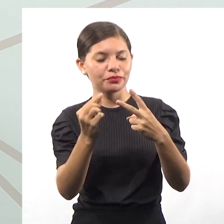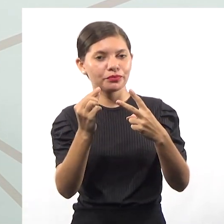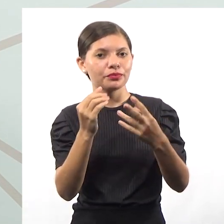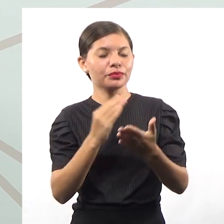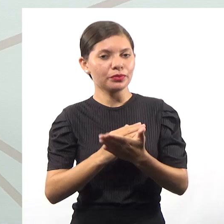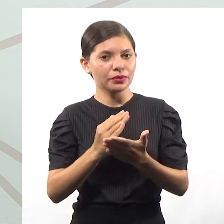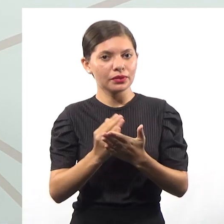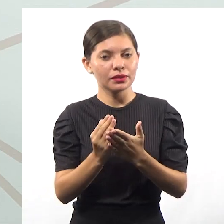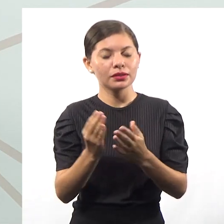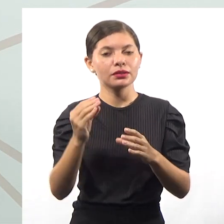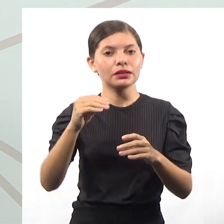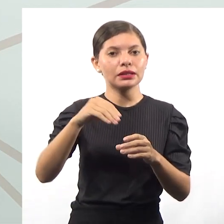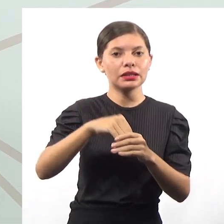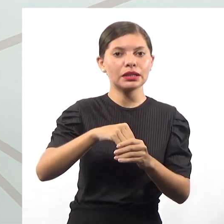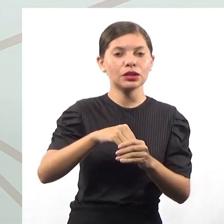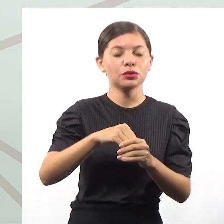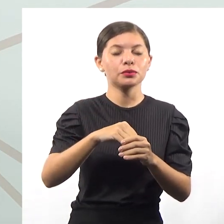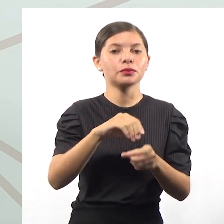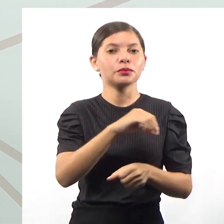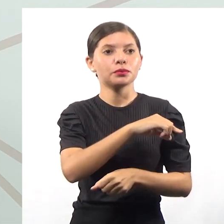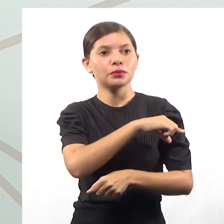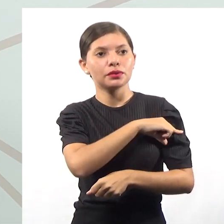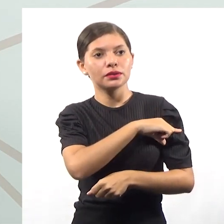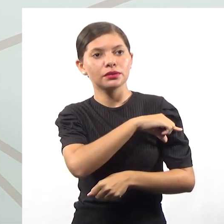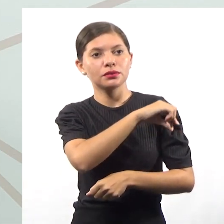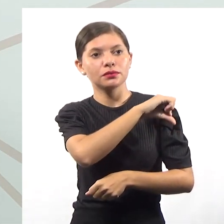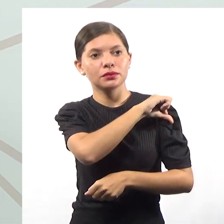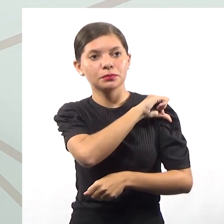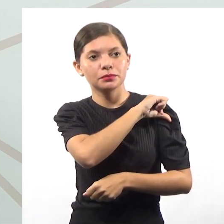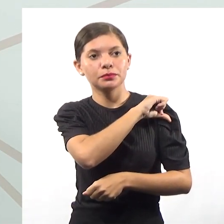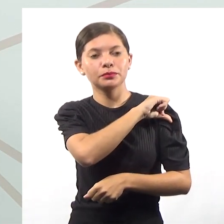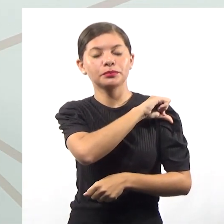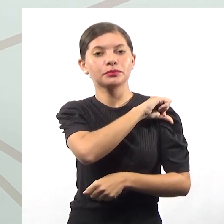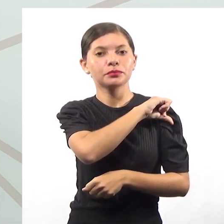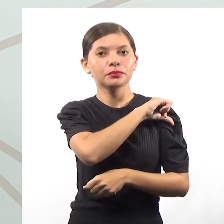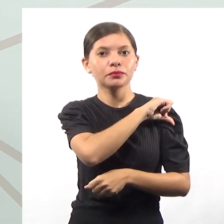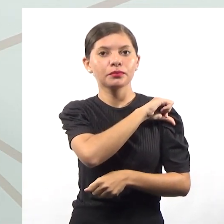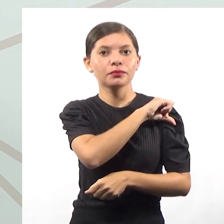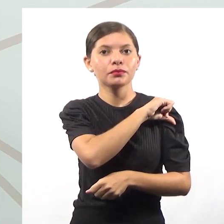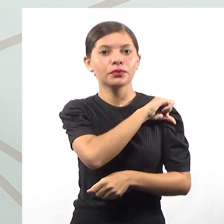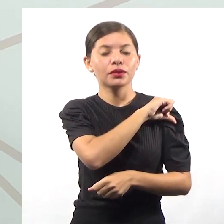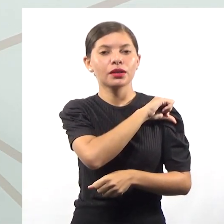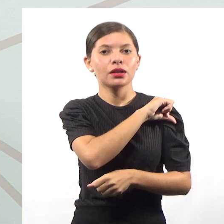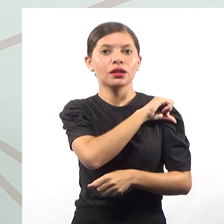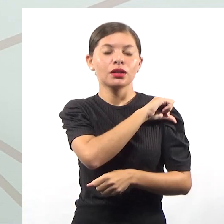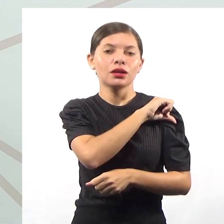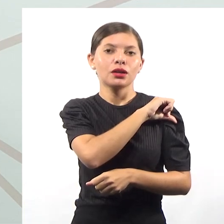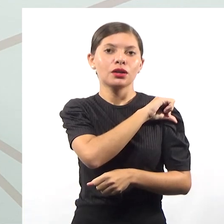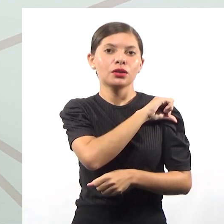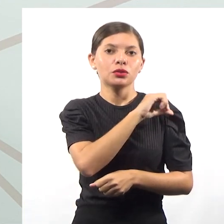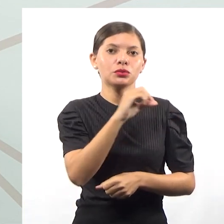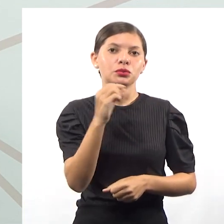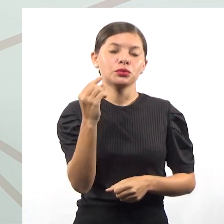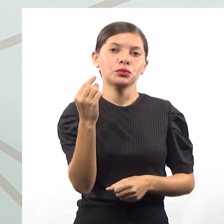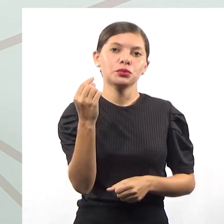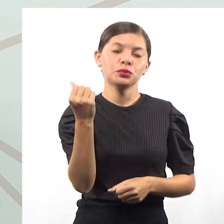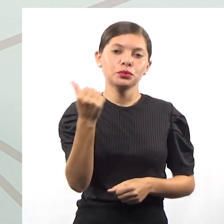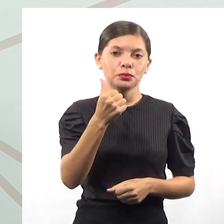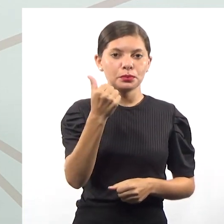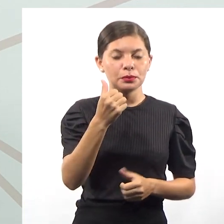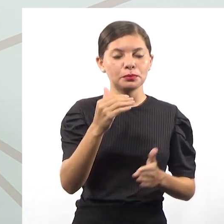Lembrando que nessa primeira fase do ensino fundamental, que é do 1º ao 5º